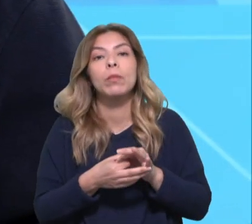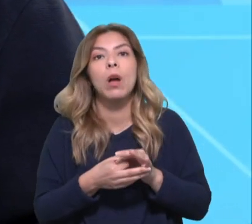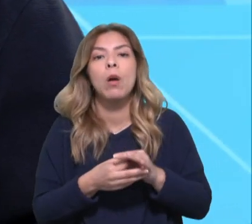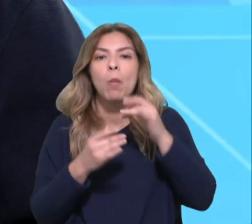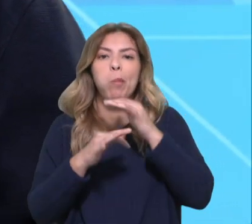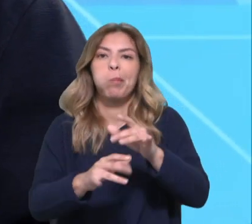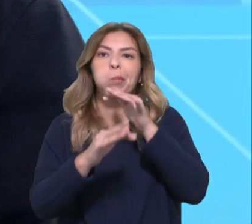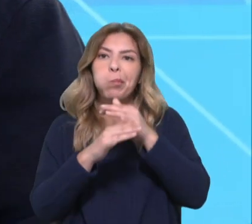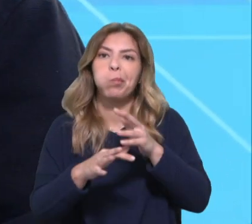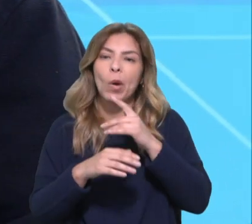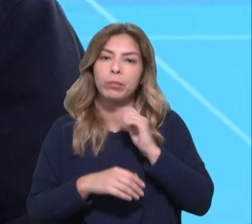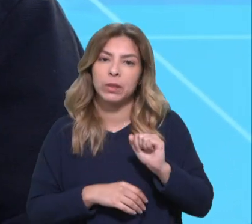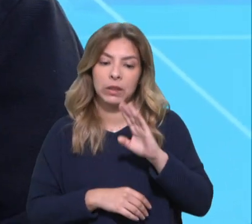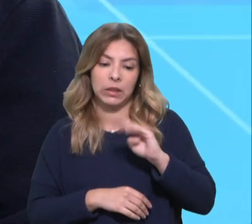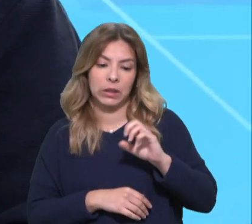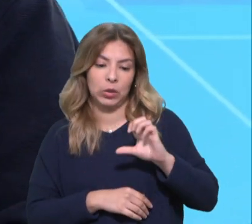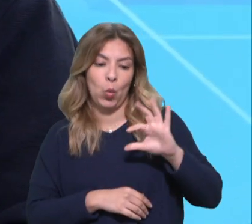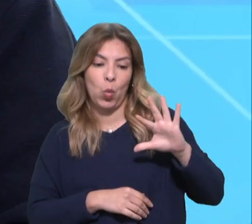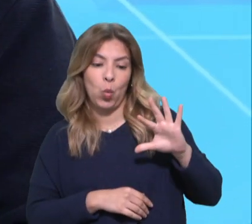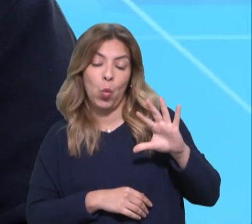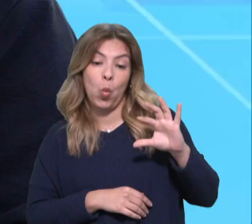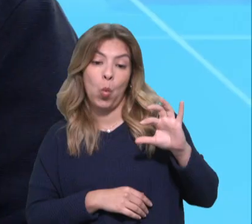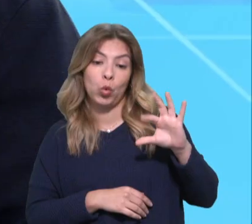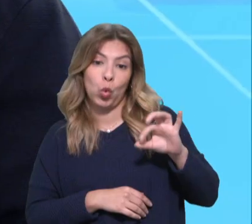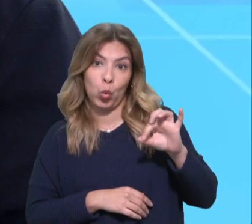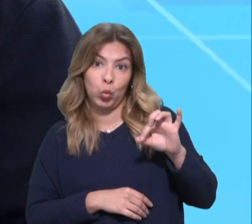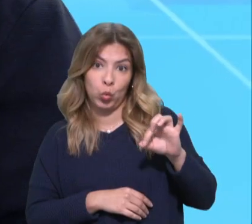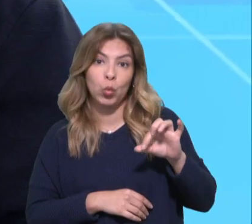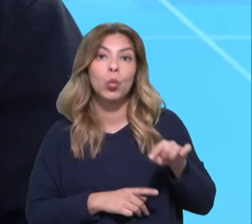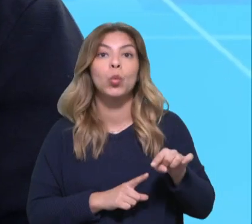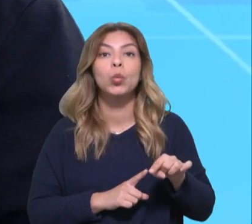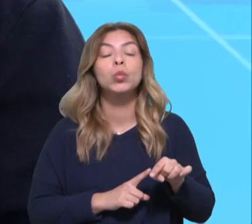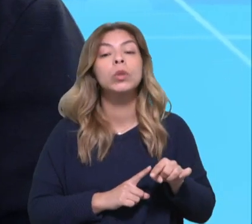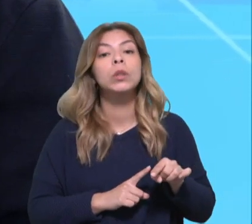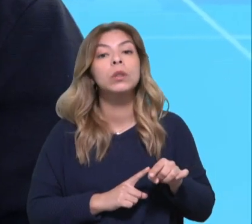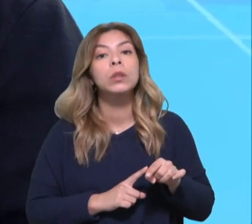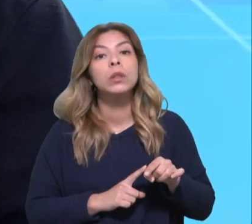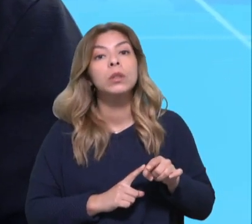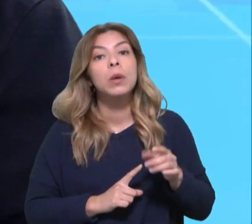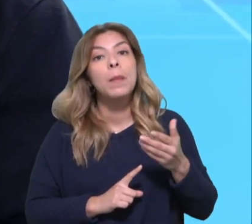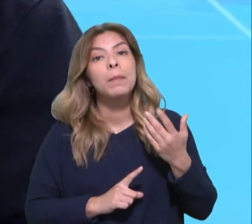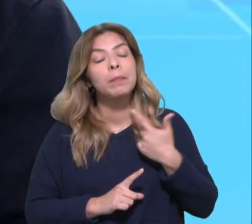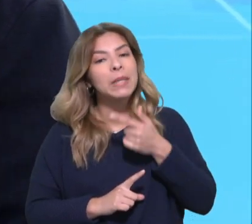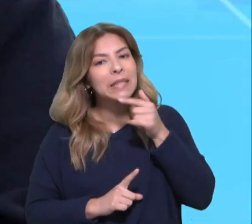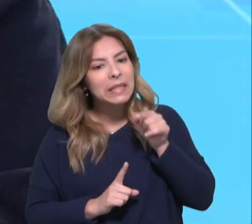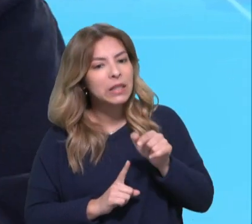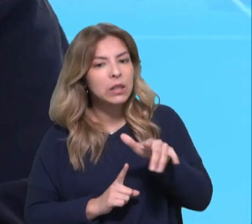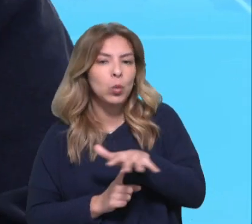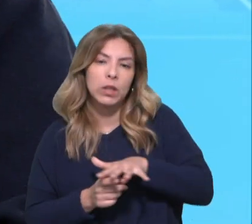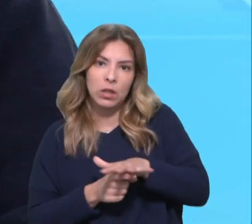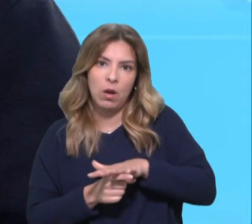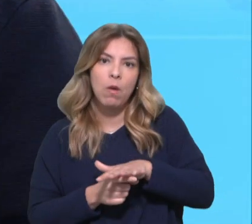século VIII, século XVIII, peço desculpa, e neste caso, esta figura